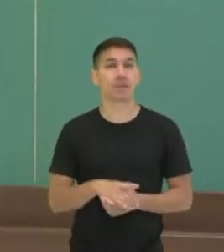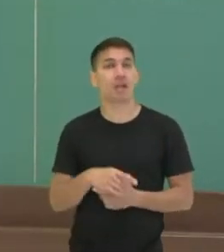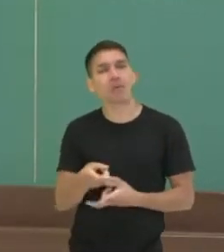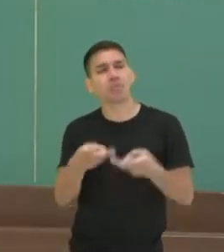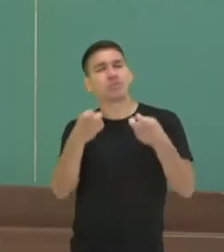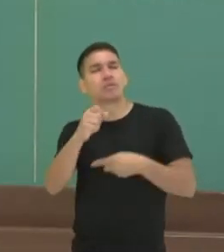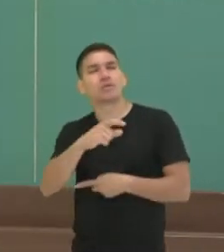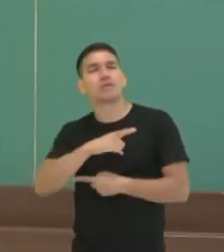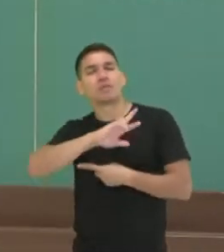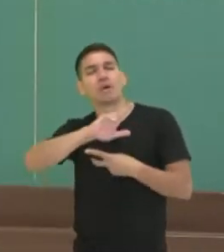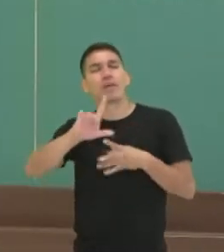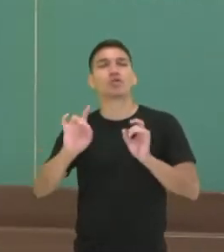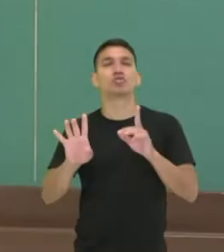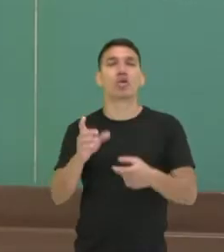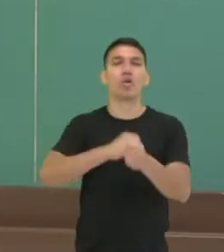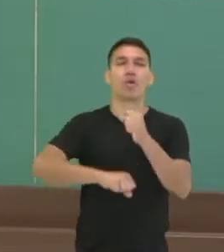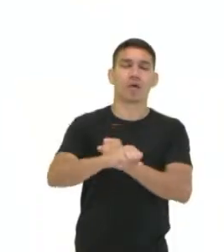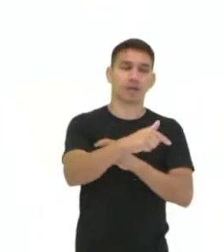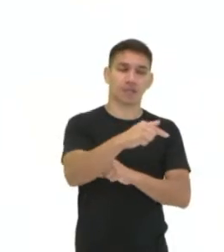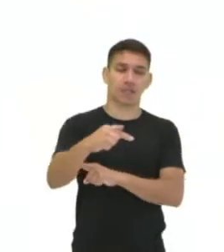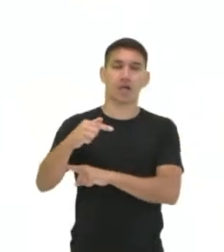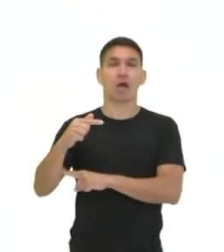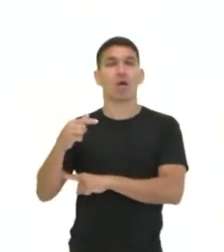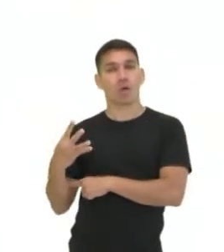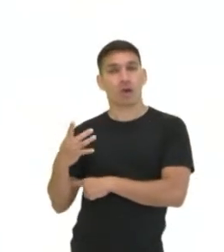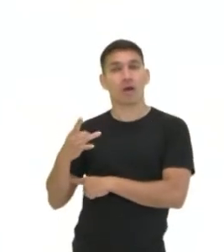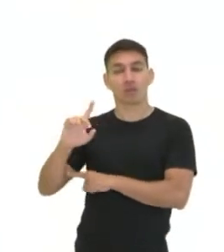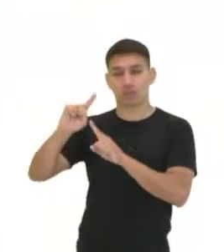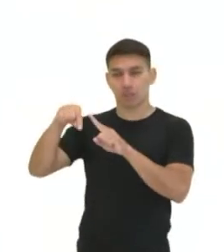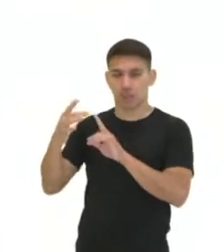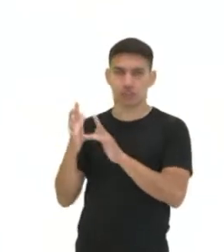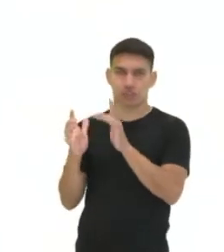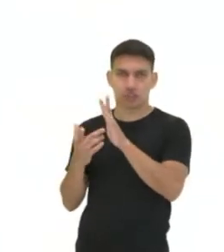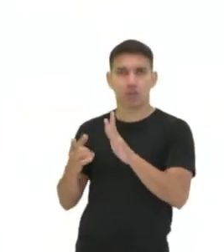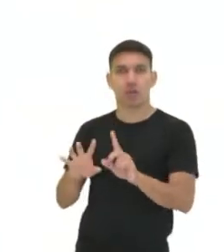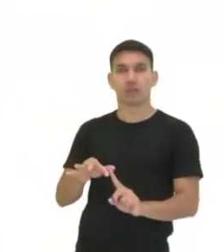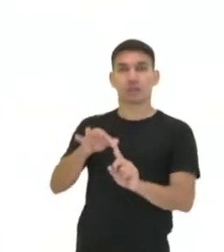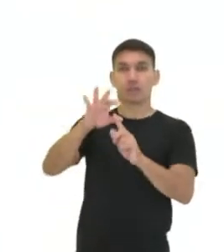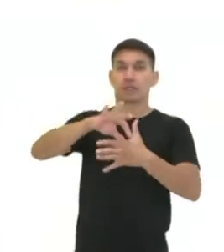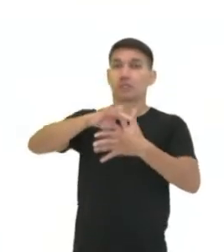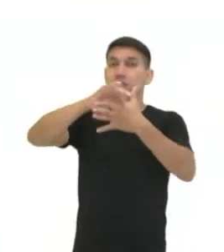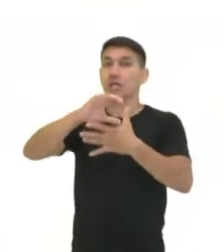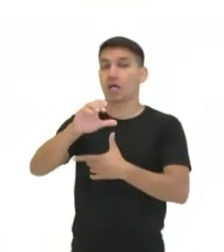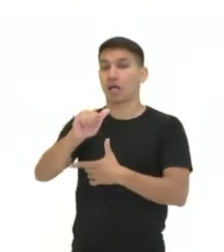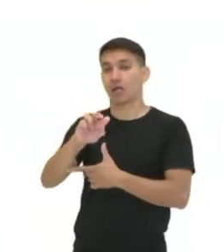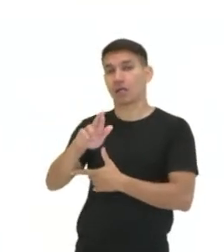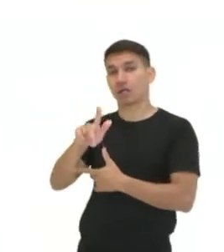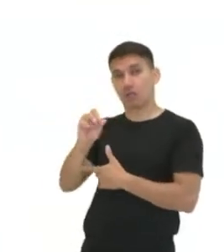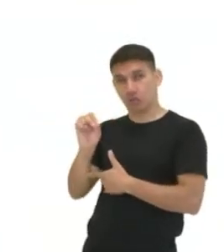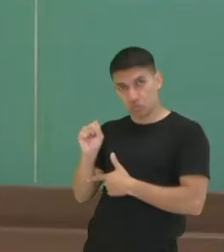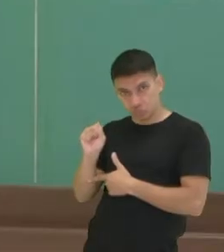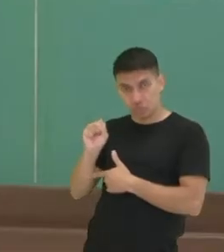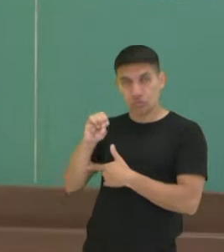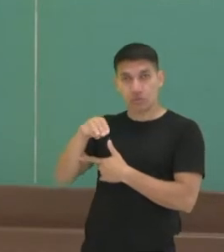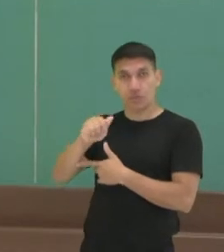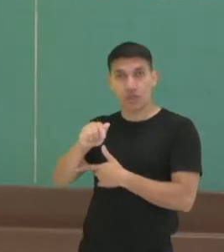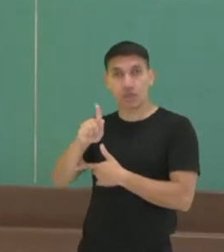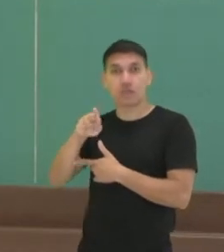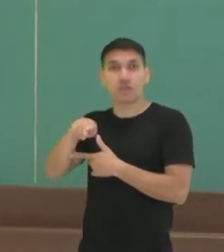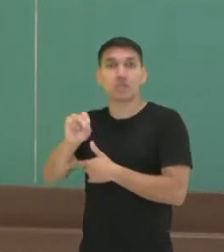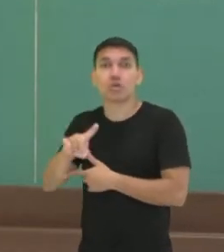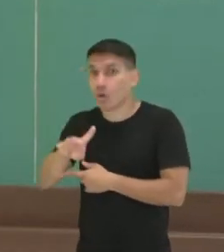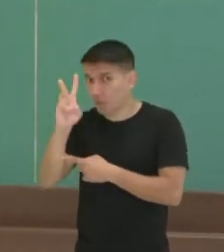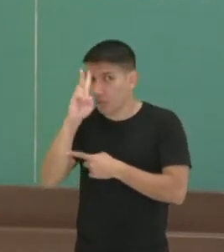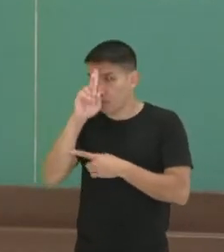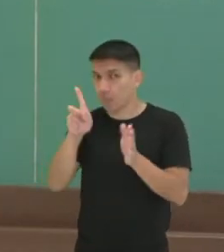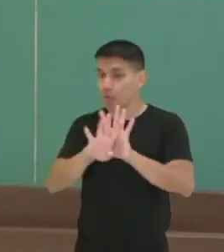foi somente em 774 d.C., com o surgimento de um grande líder, Carlos Magno, que a história começa a mudar. Lembrando que os francos eram uma das tribos do